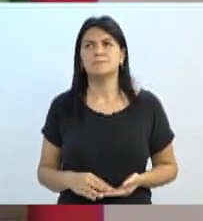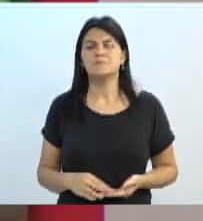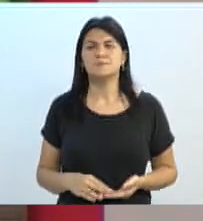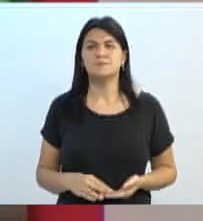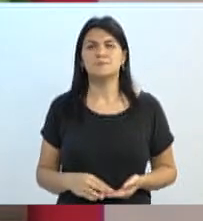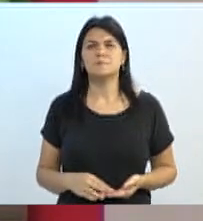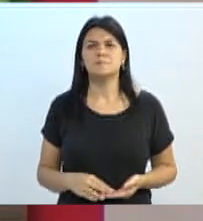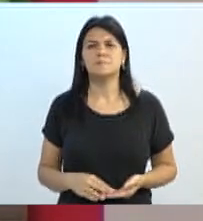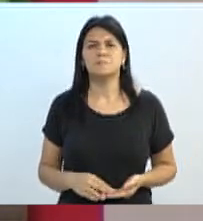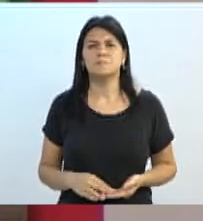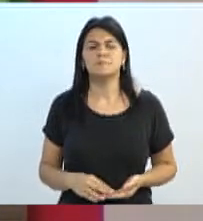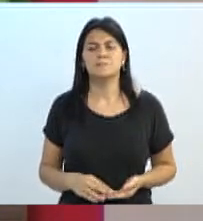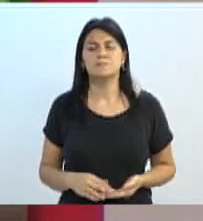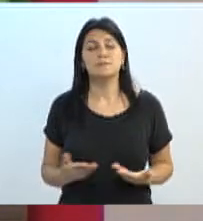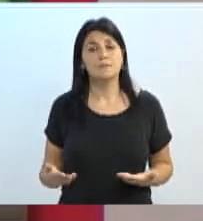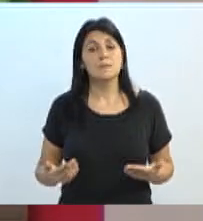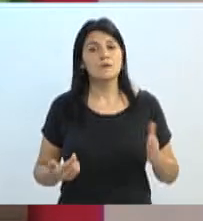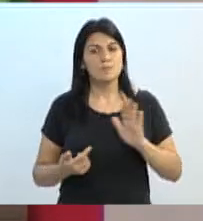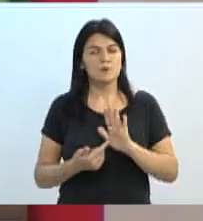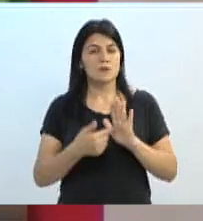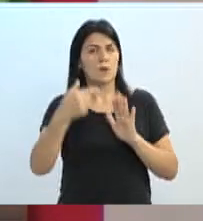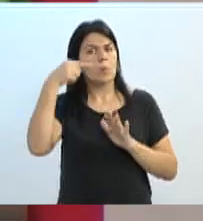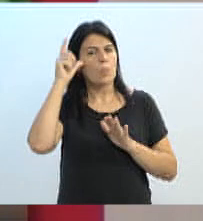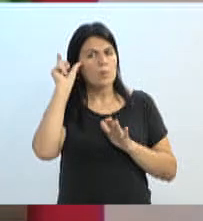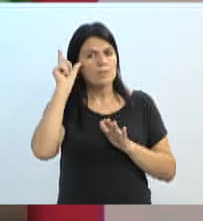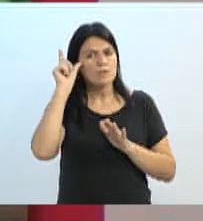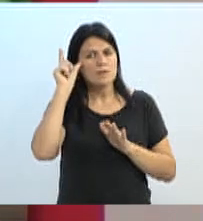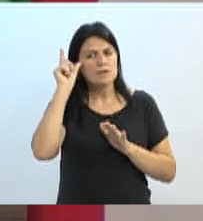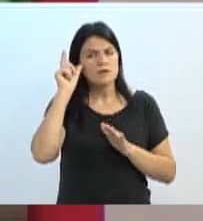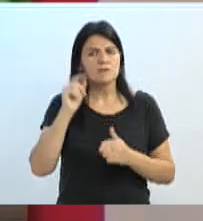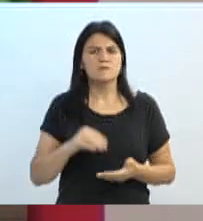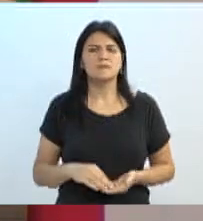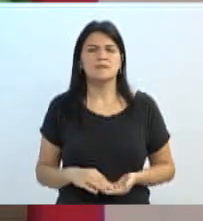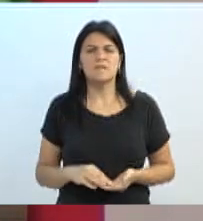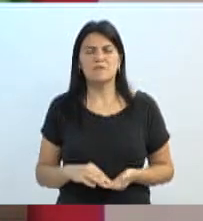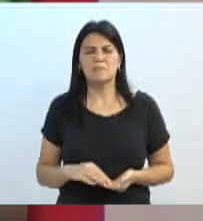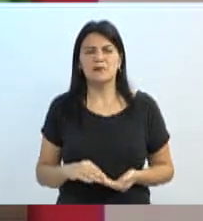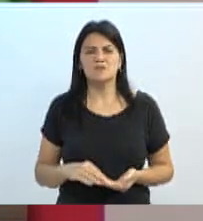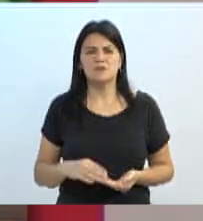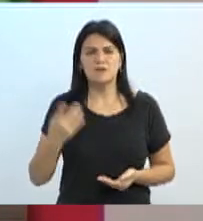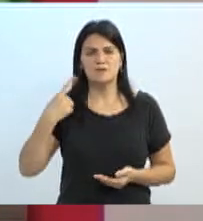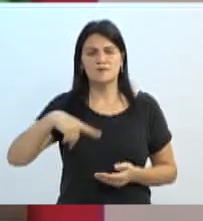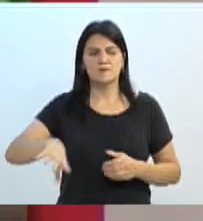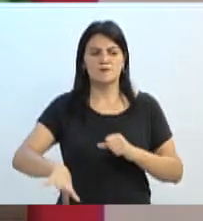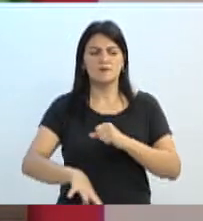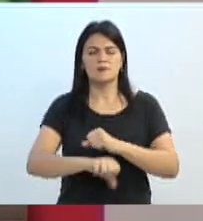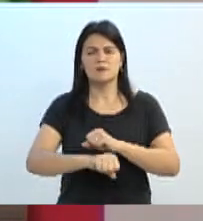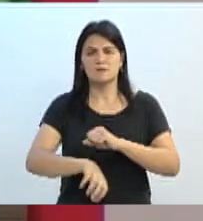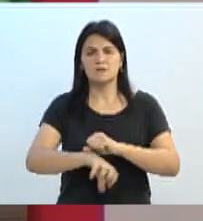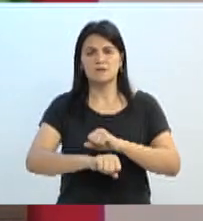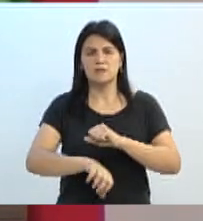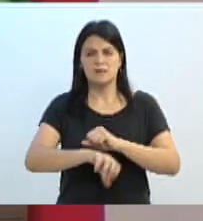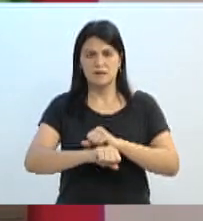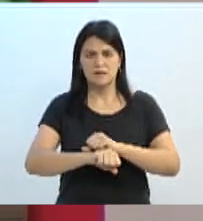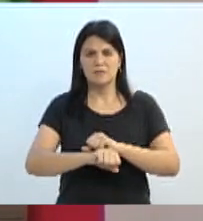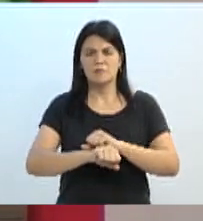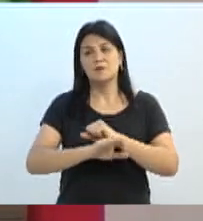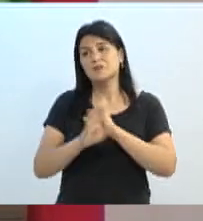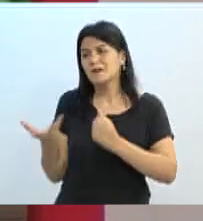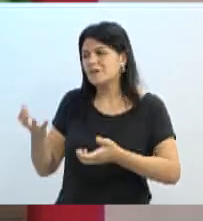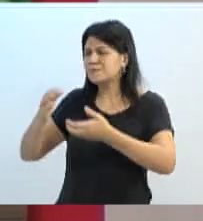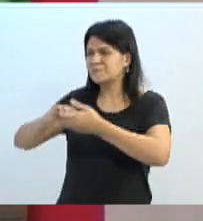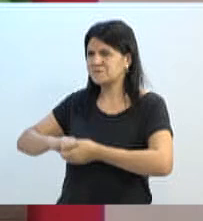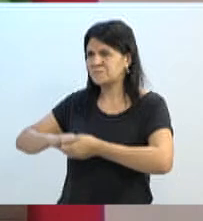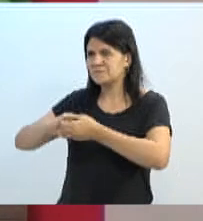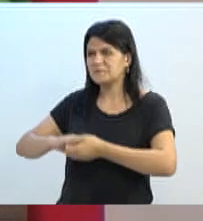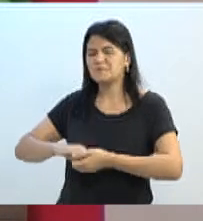para que eu possa mostrar. Ontem eu estive no CETERB, já quero aproveitar e cumprimentar os agentes que aqui estão, o Renius